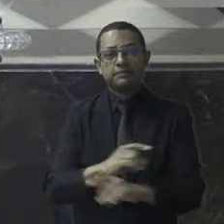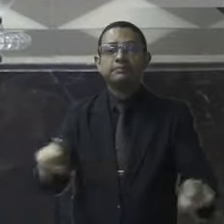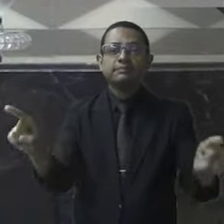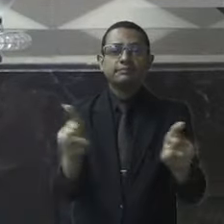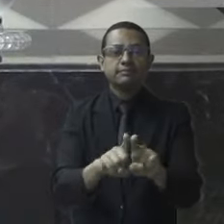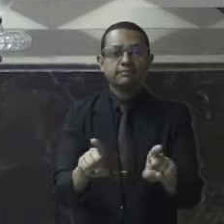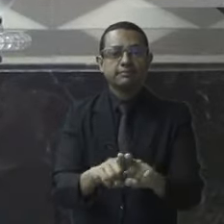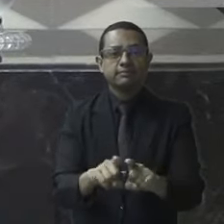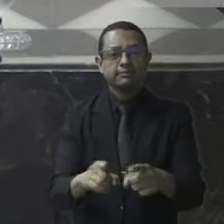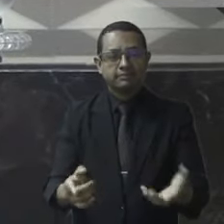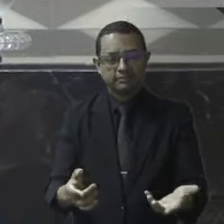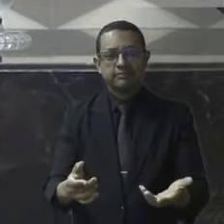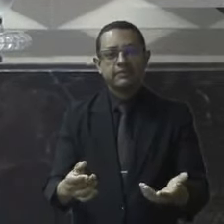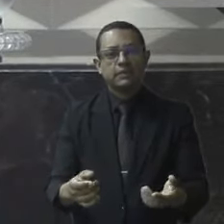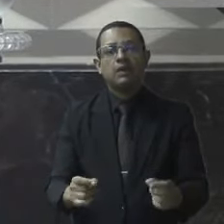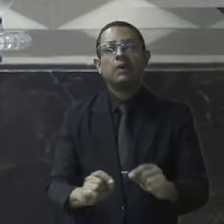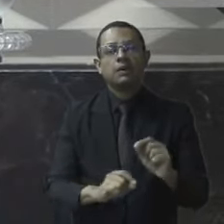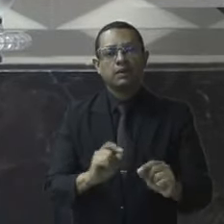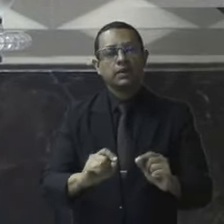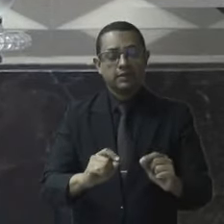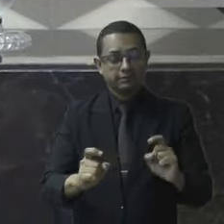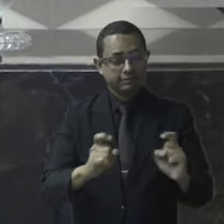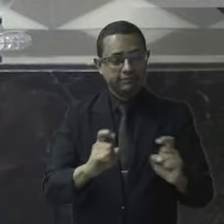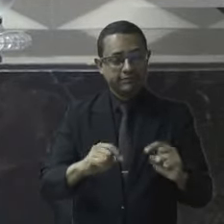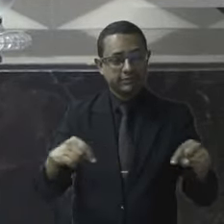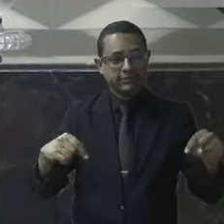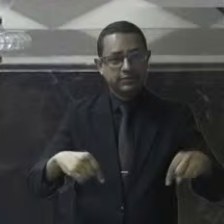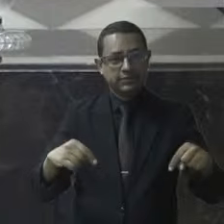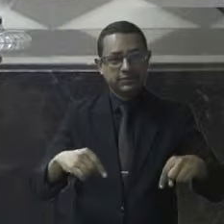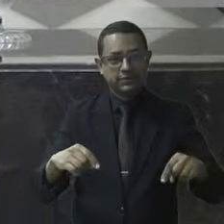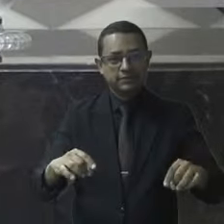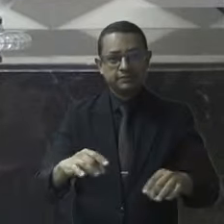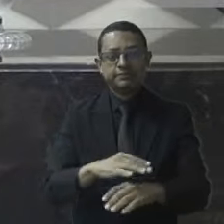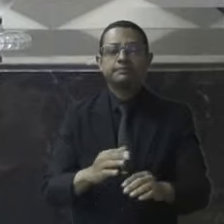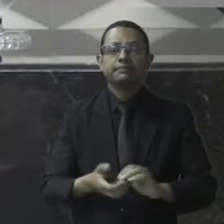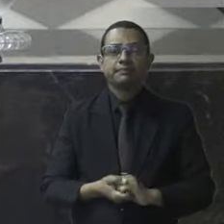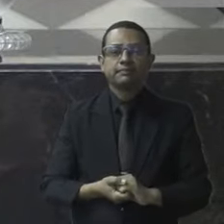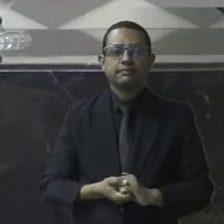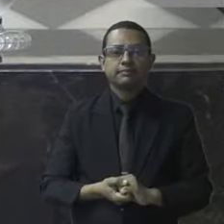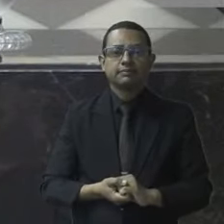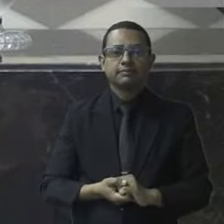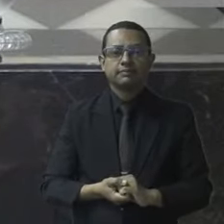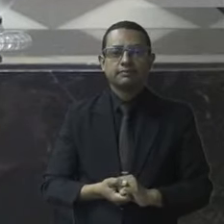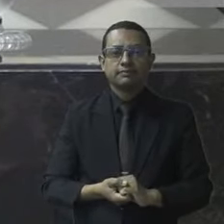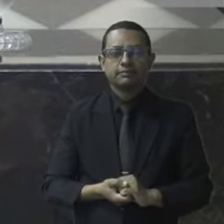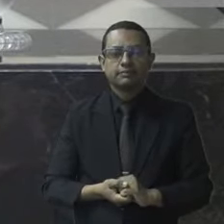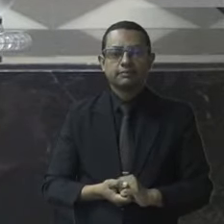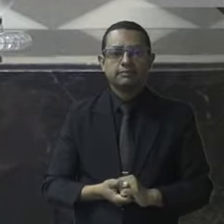o encerramento da sessão, né? Eu queria só